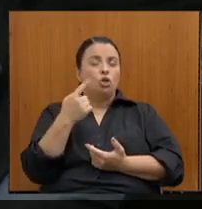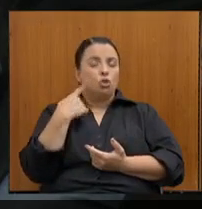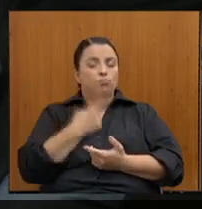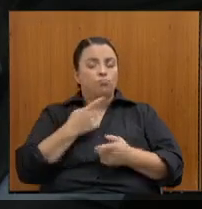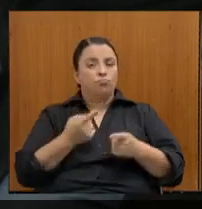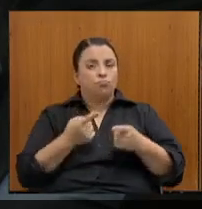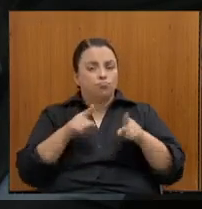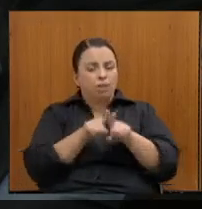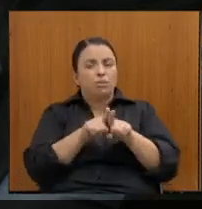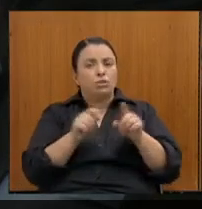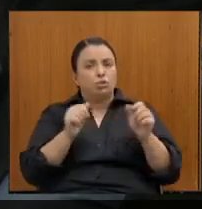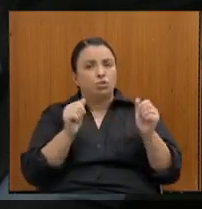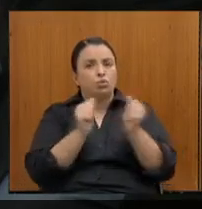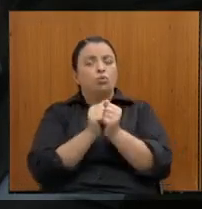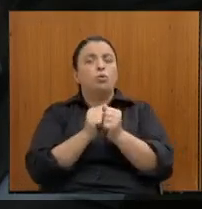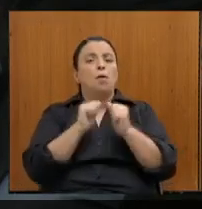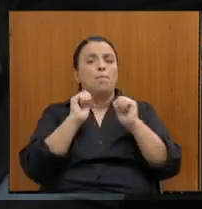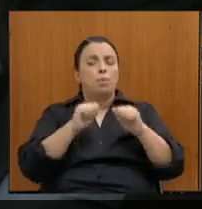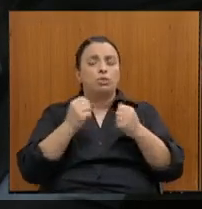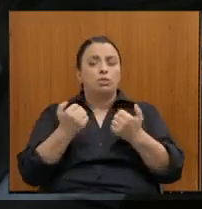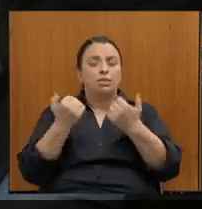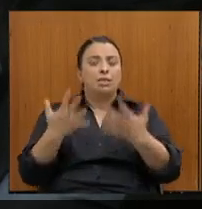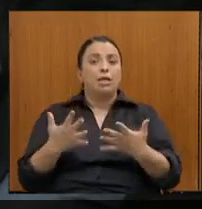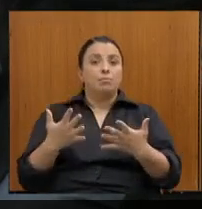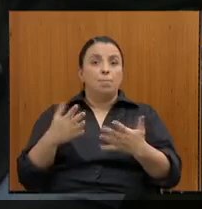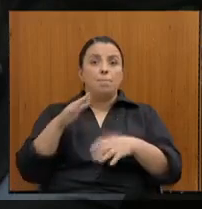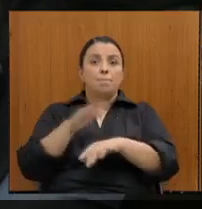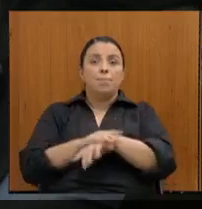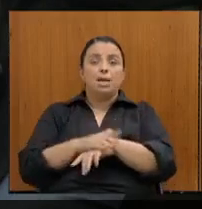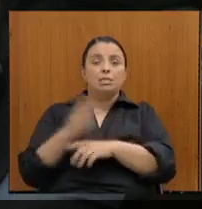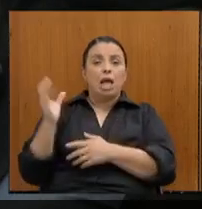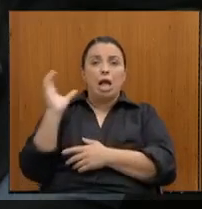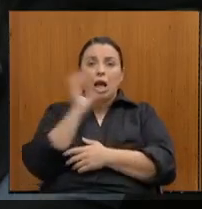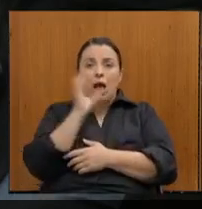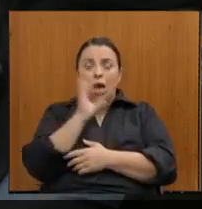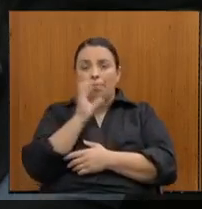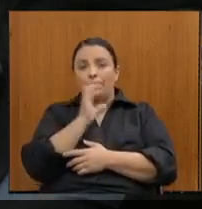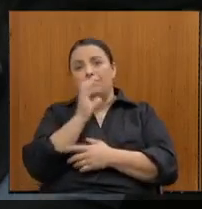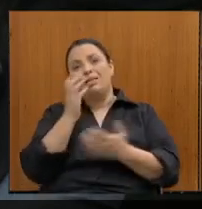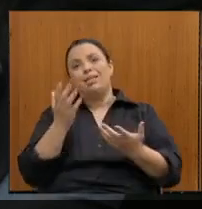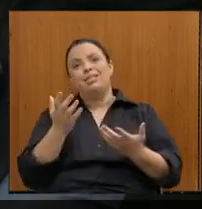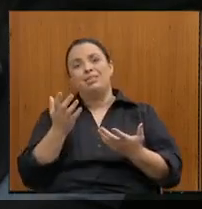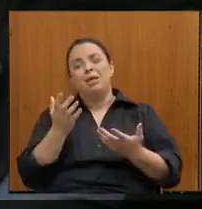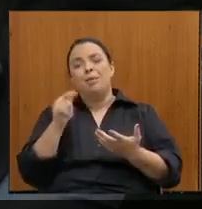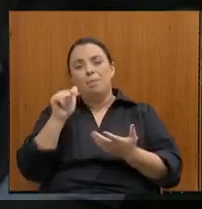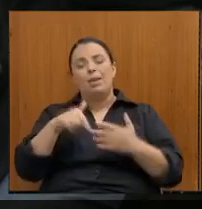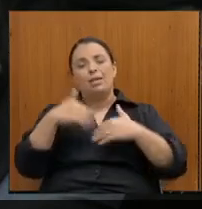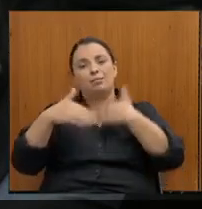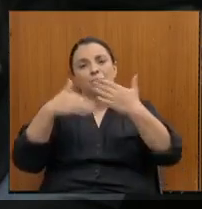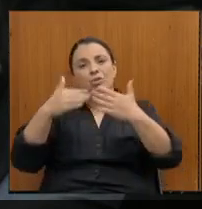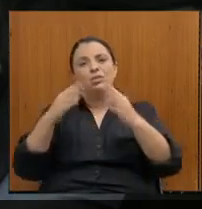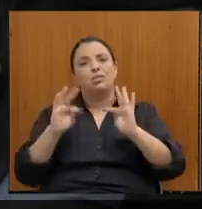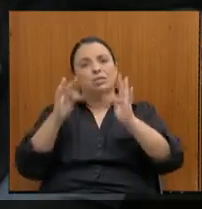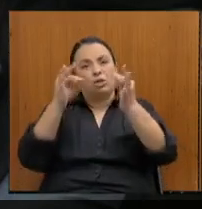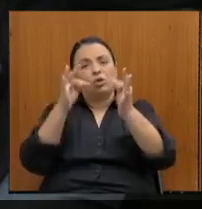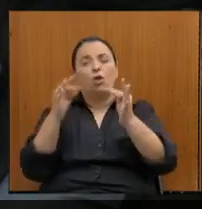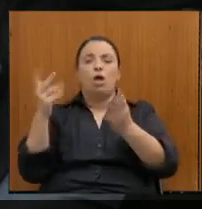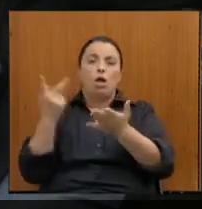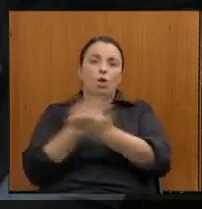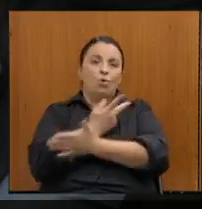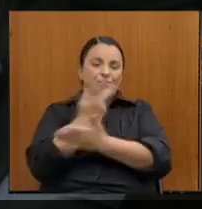com isso que você falou o suco o coleiro tá na ponta então a gente pode realmente